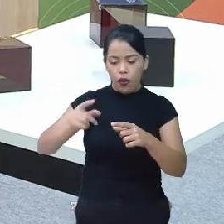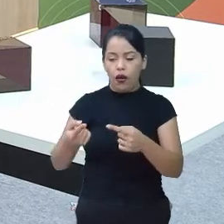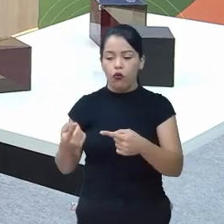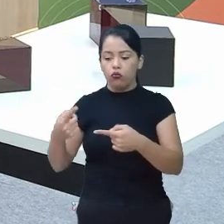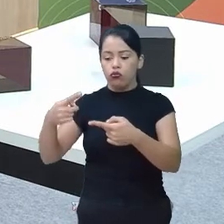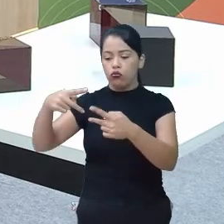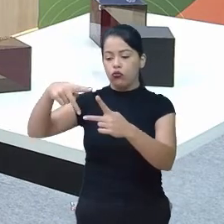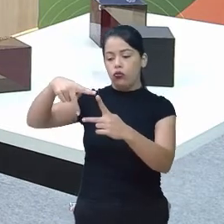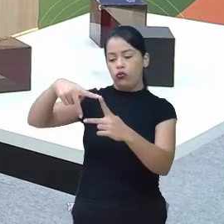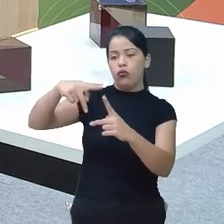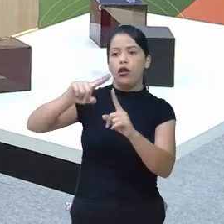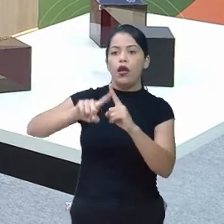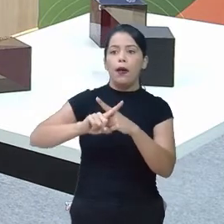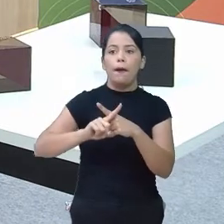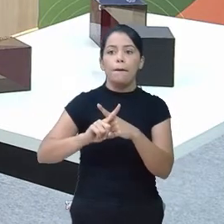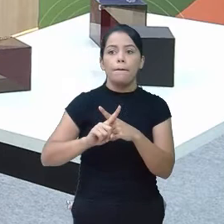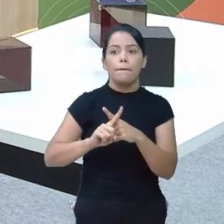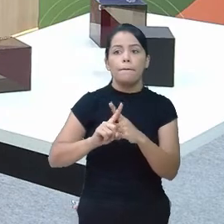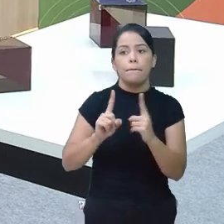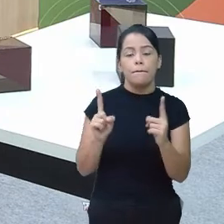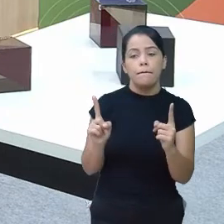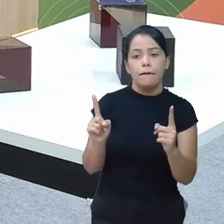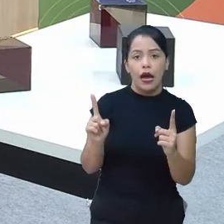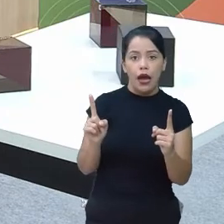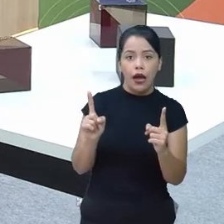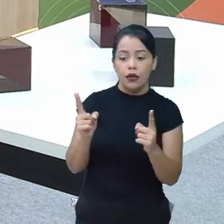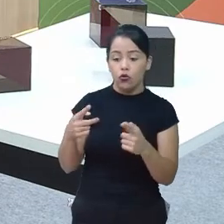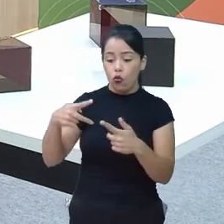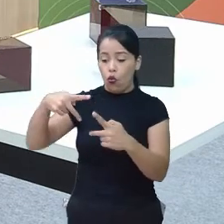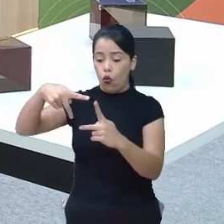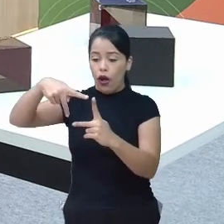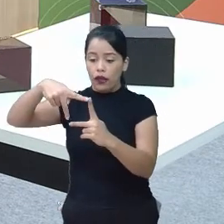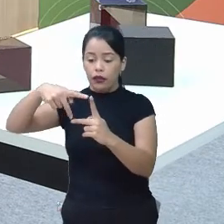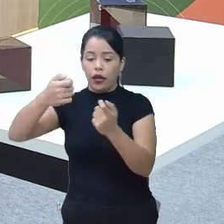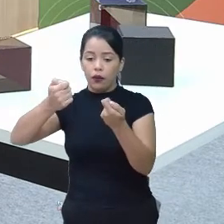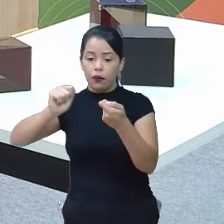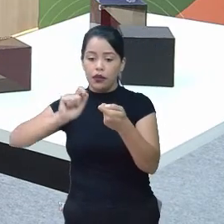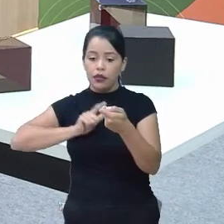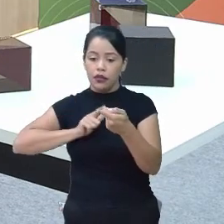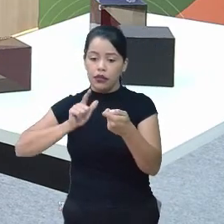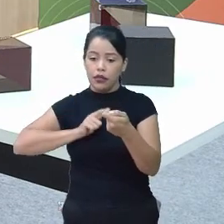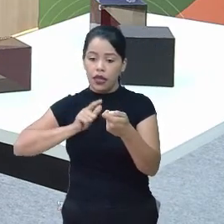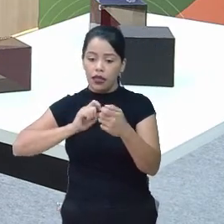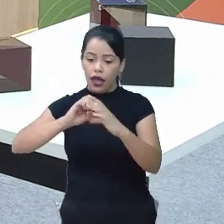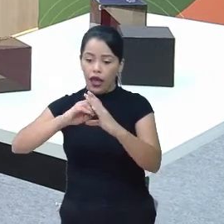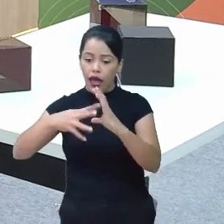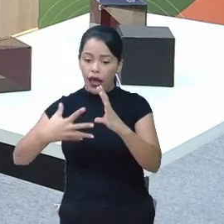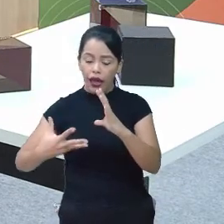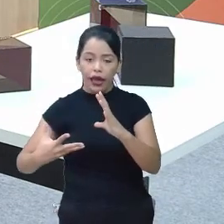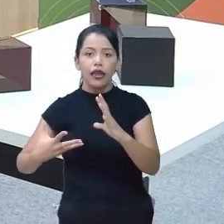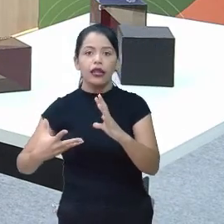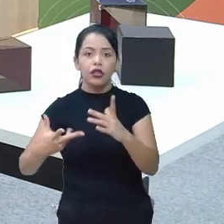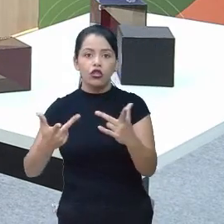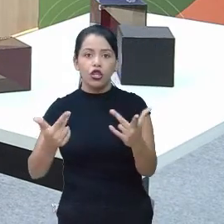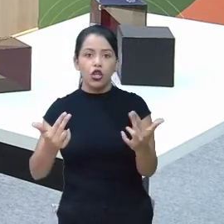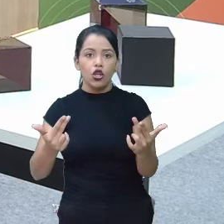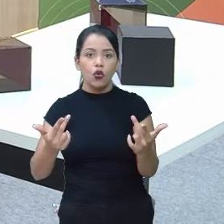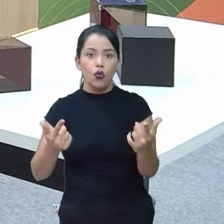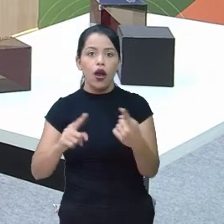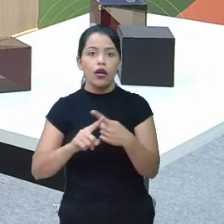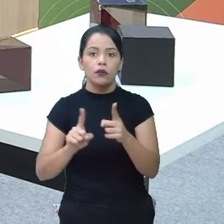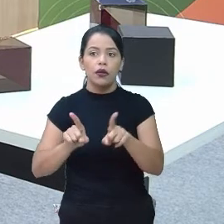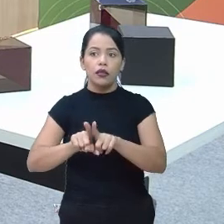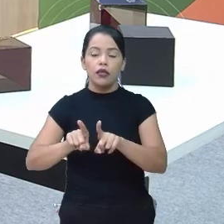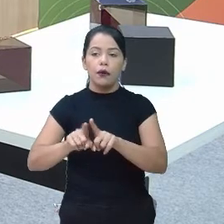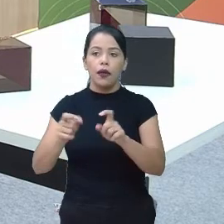quadrado tem que ter a mesma característica do retângulo, além disso, tem que ter todos os lados com a mesma